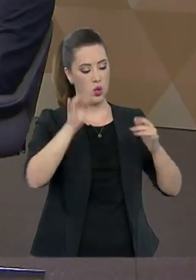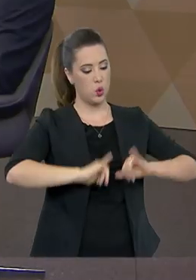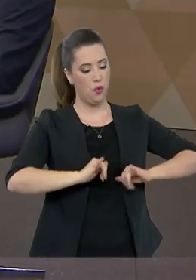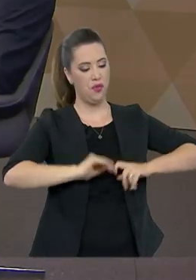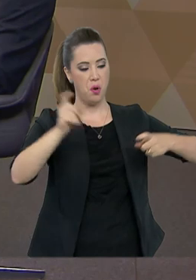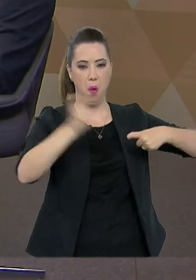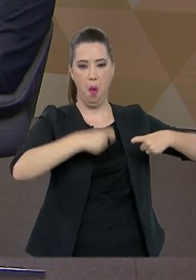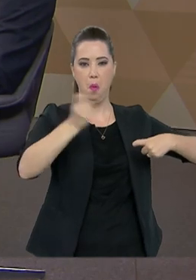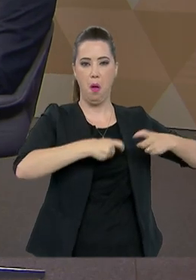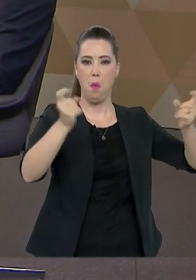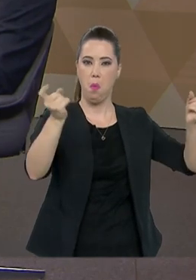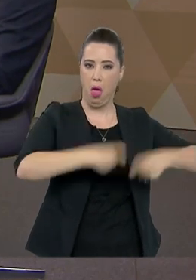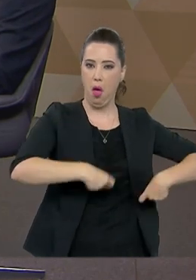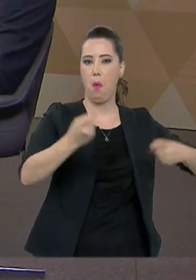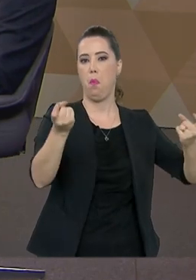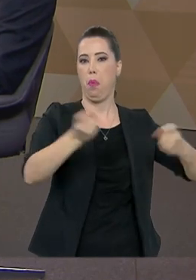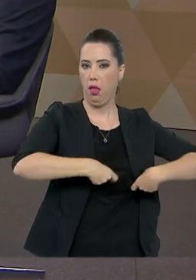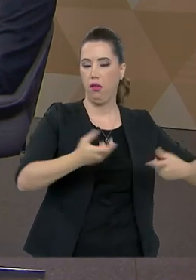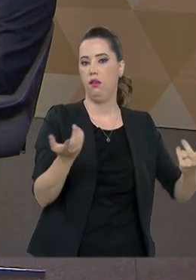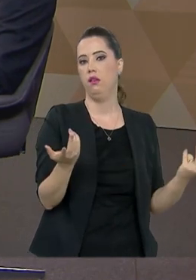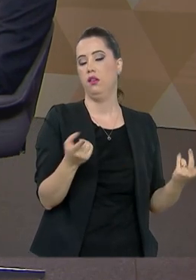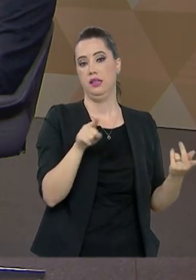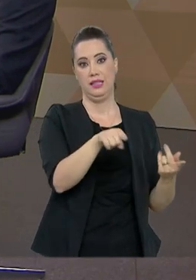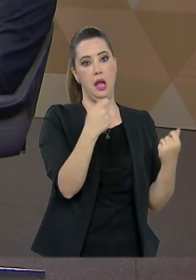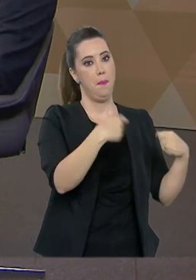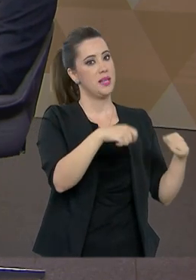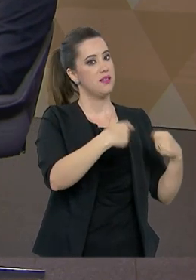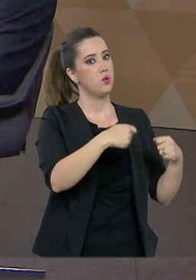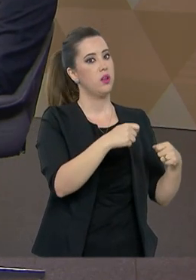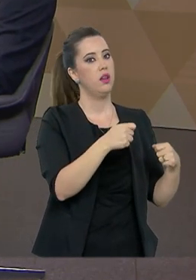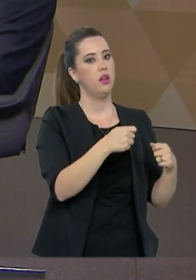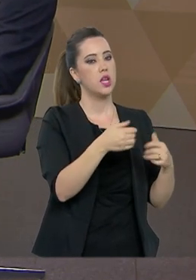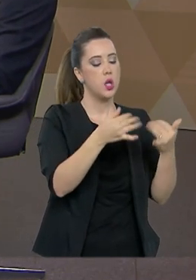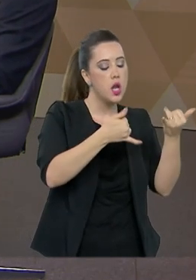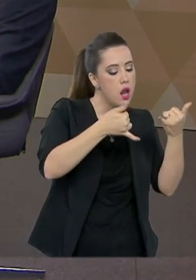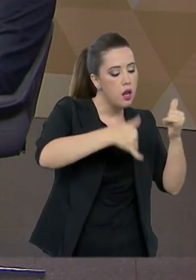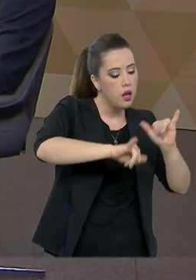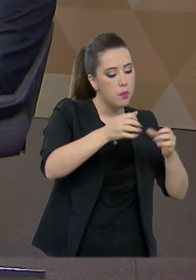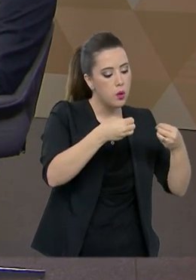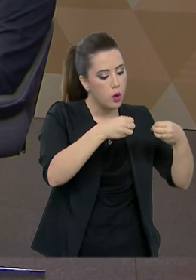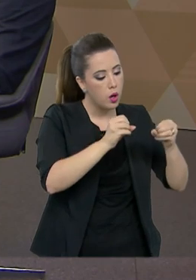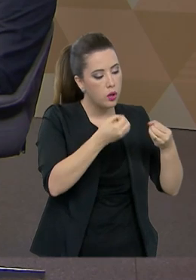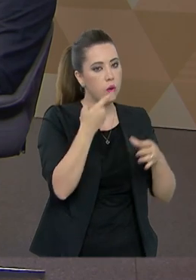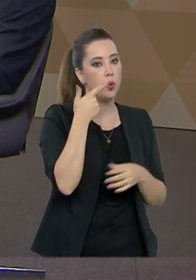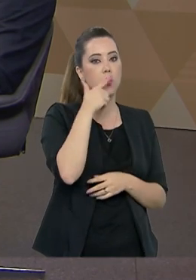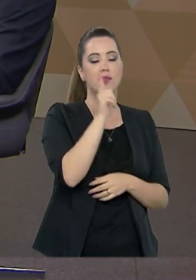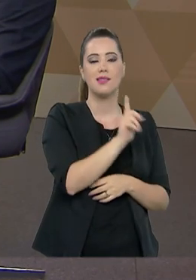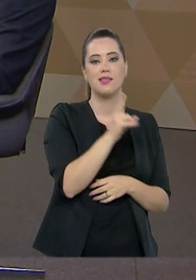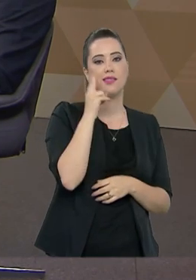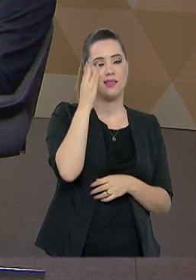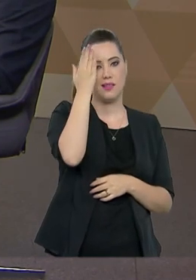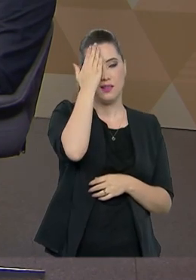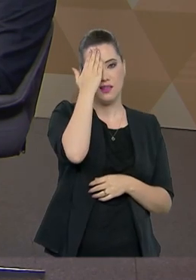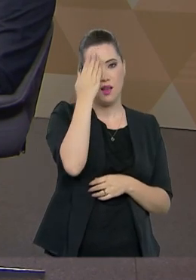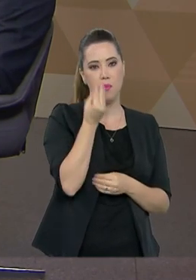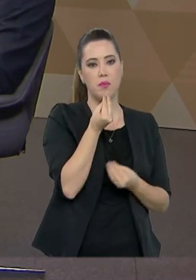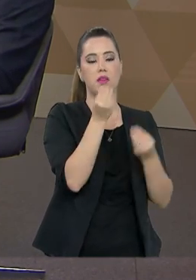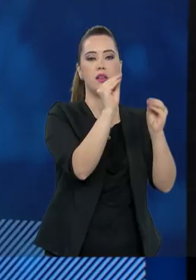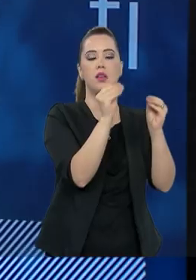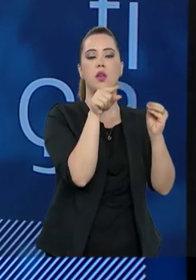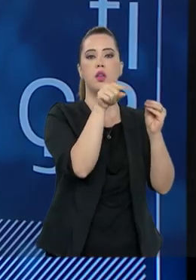que precisam ser processados em um laboratório para que, uma vez obtido o DNA, ele possa ir para o banco